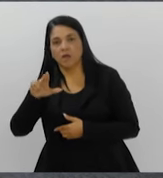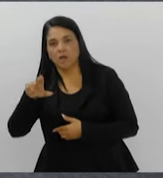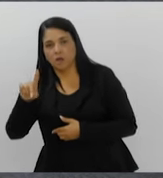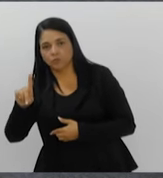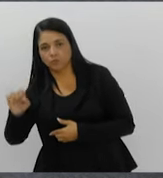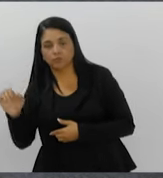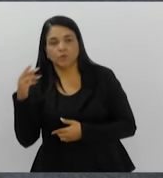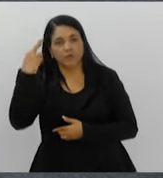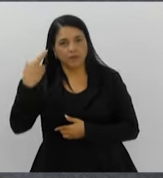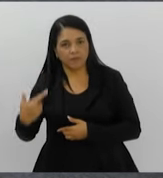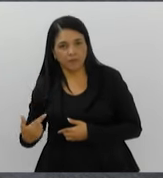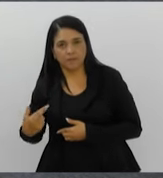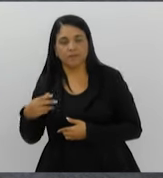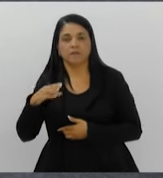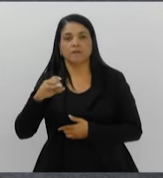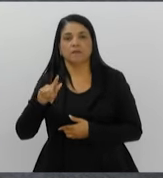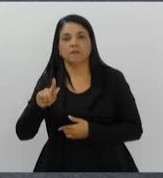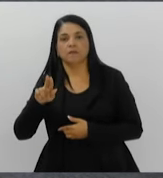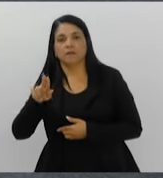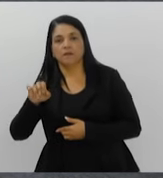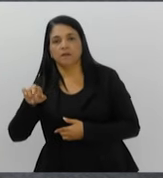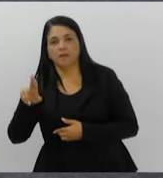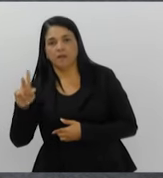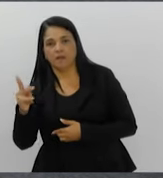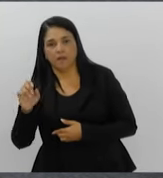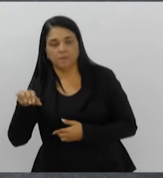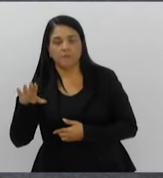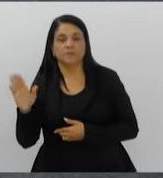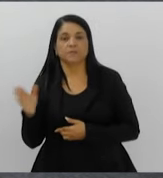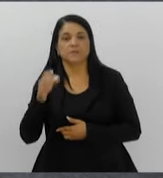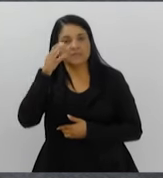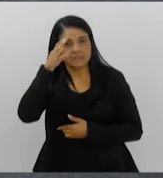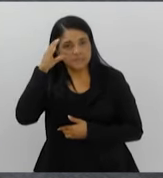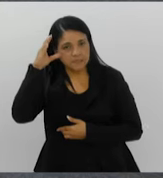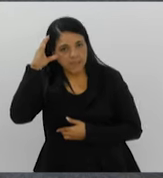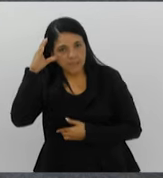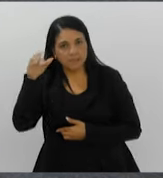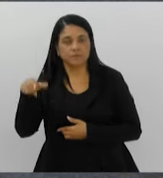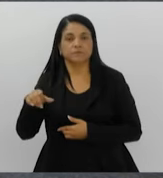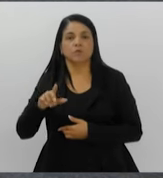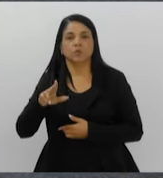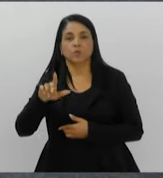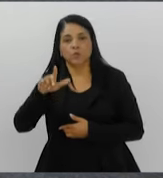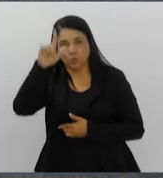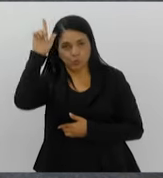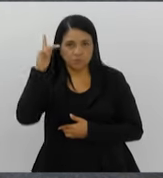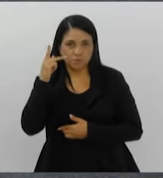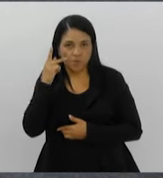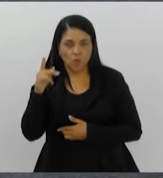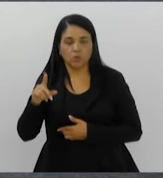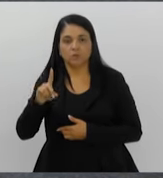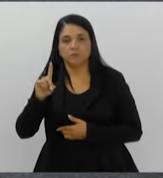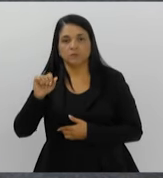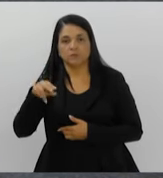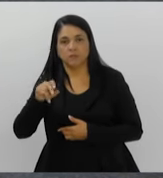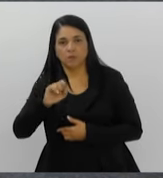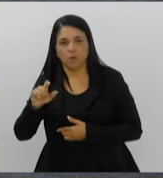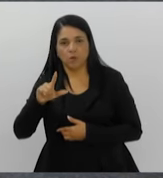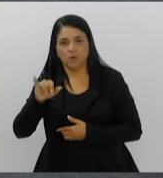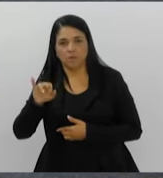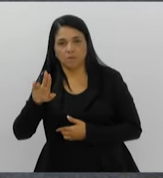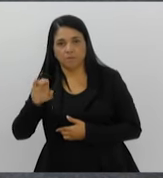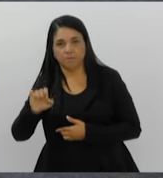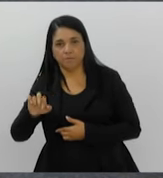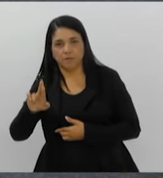Renata Souza, Guilherme Delaroli, Célia Jordão, Luiz Paulo e Daniel Libreron,